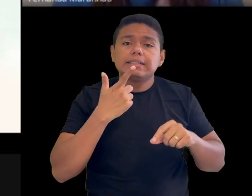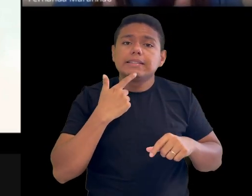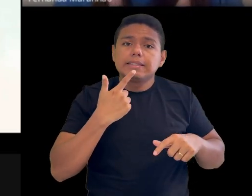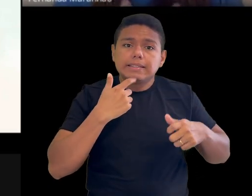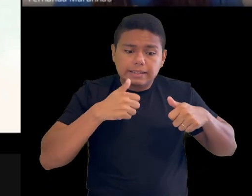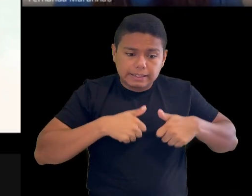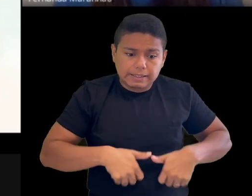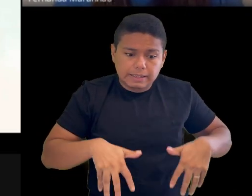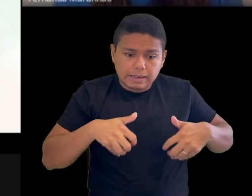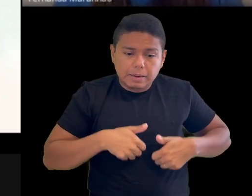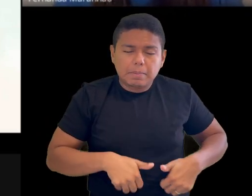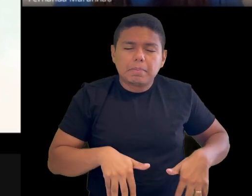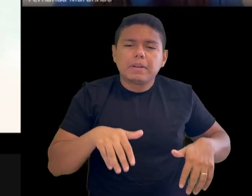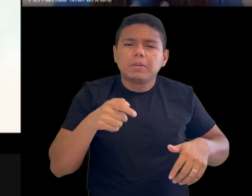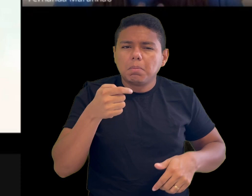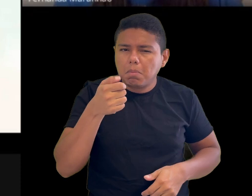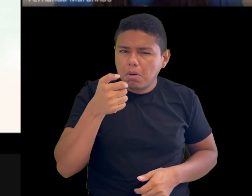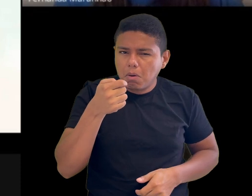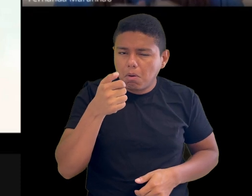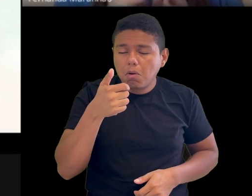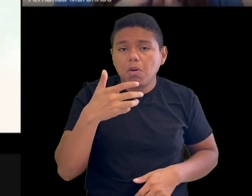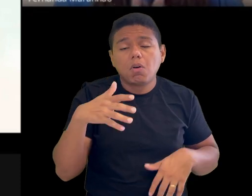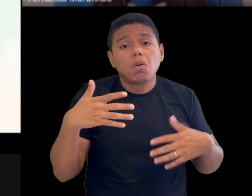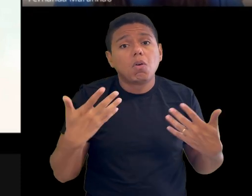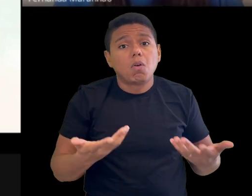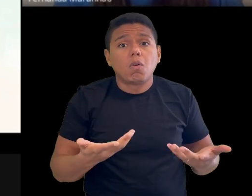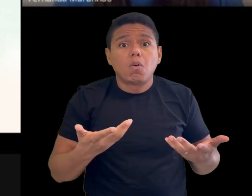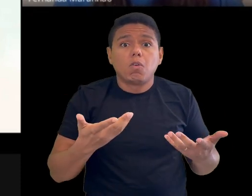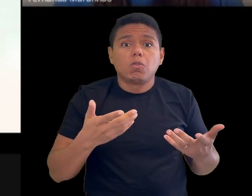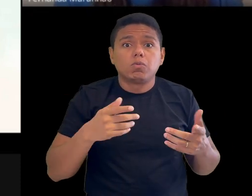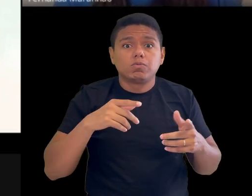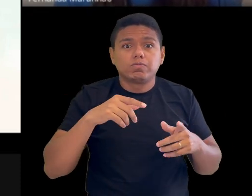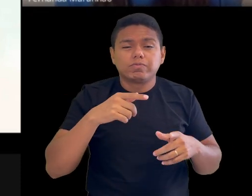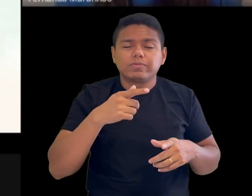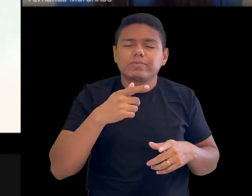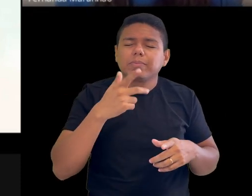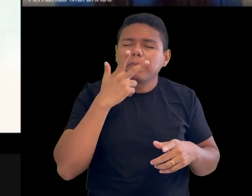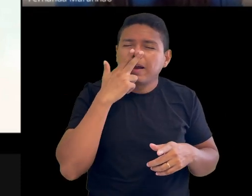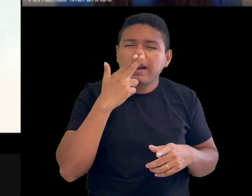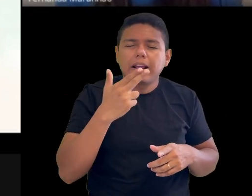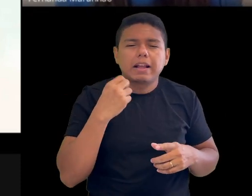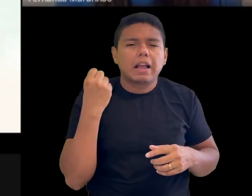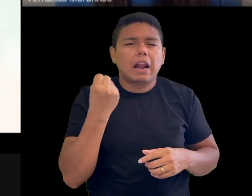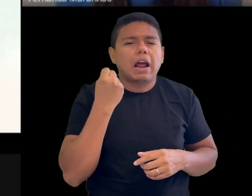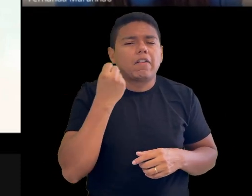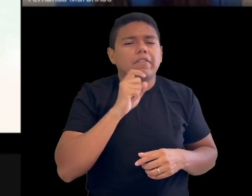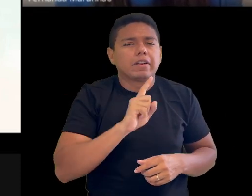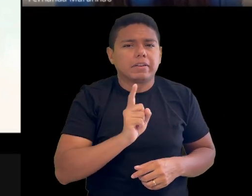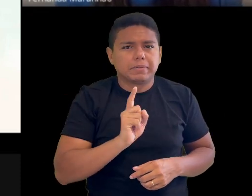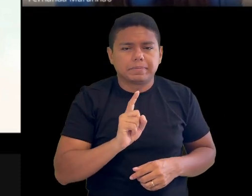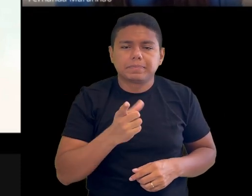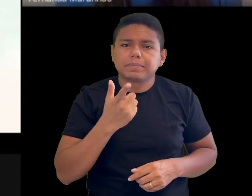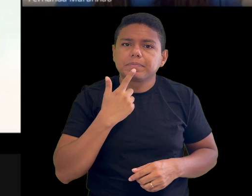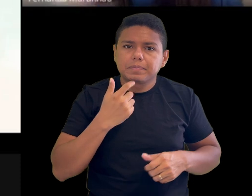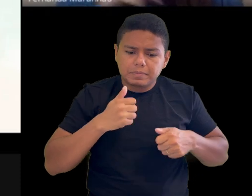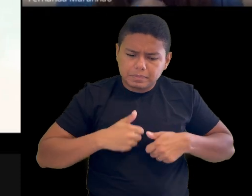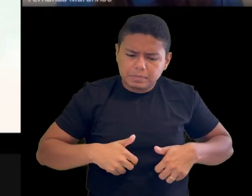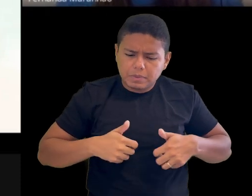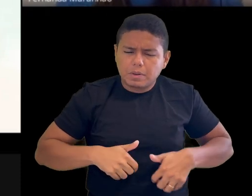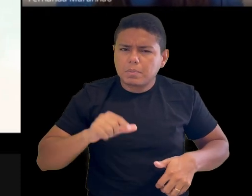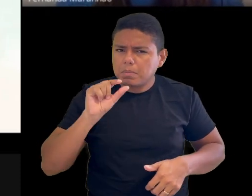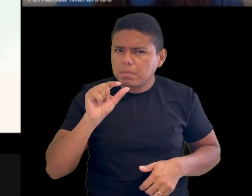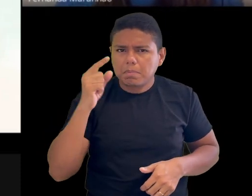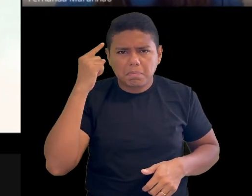com uma gravidade pequena. Então, às vezes, o sangramento do descolamento prematuro de placenta vai ser para dentro